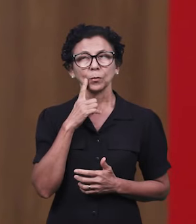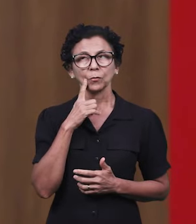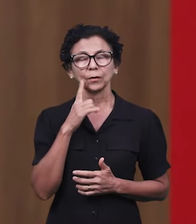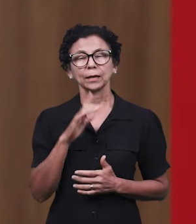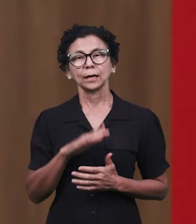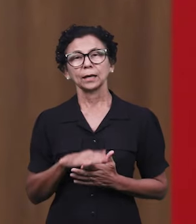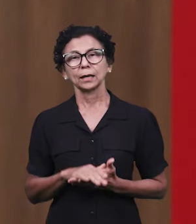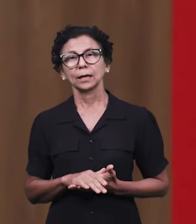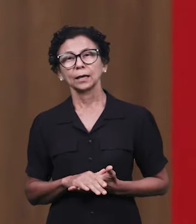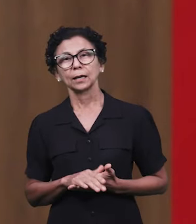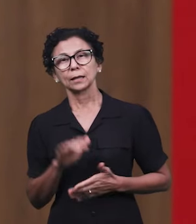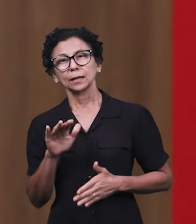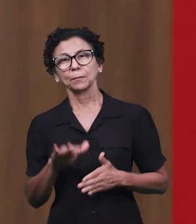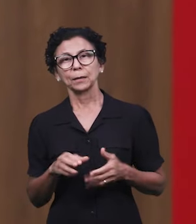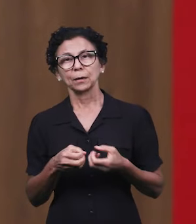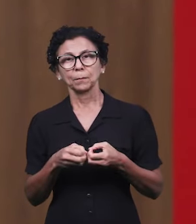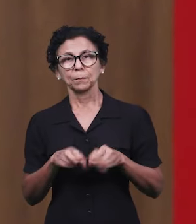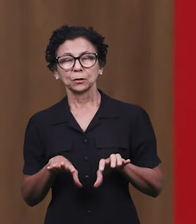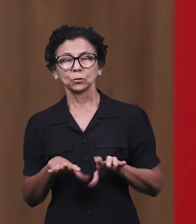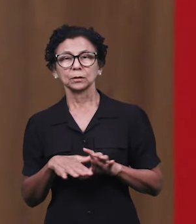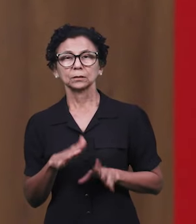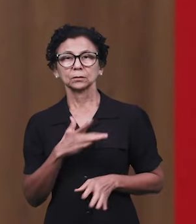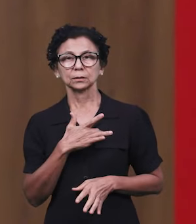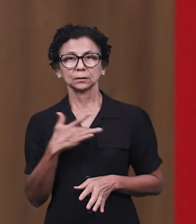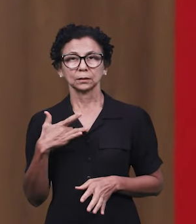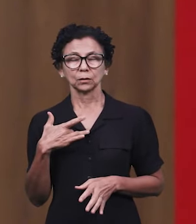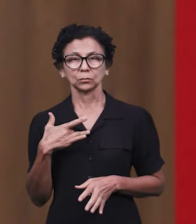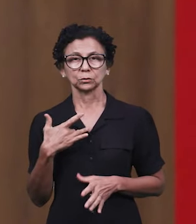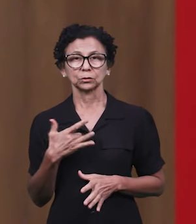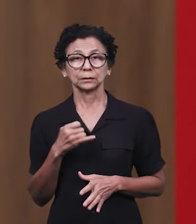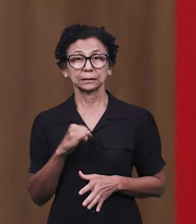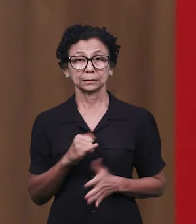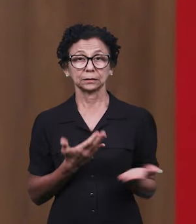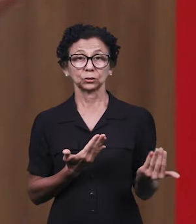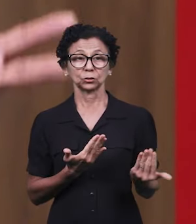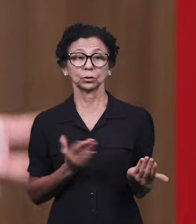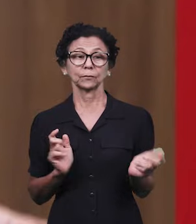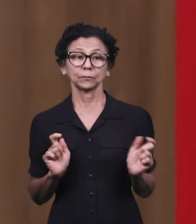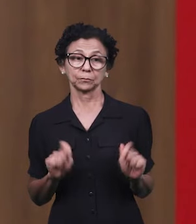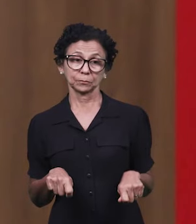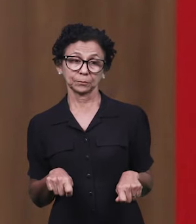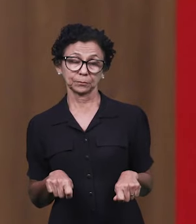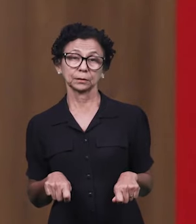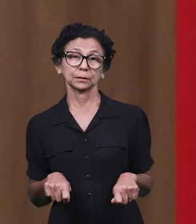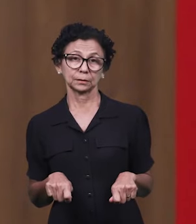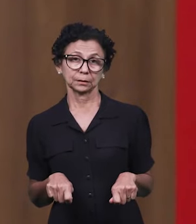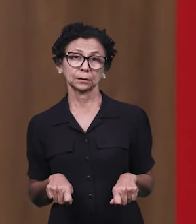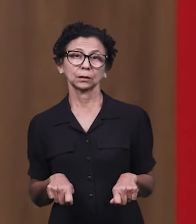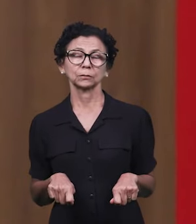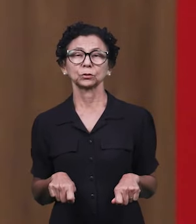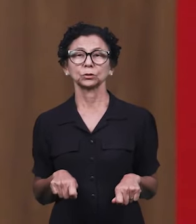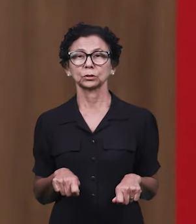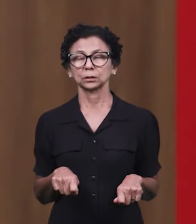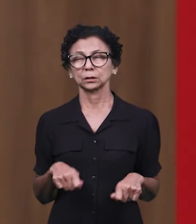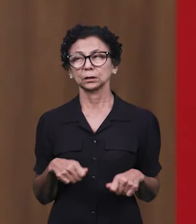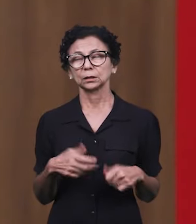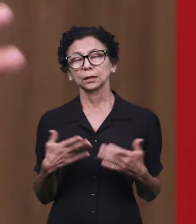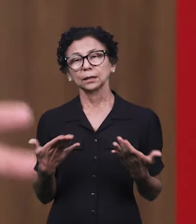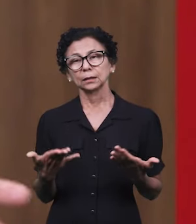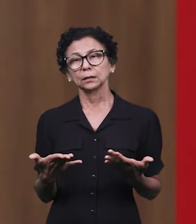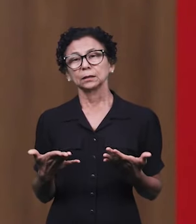do acometimento. Se esse jovem tem condições de estar na classe dos jovens, numa aula de